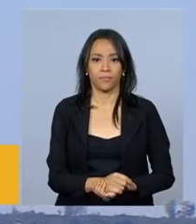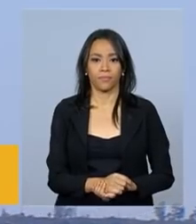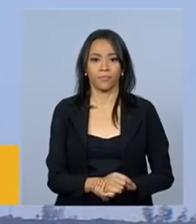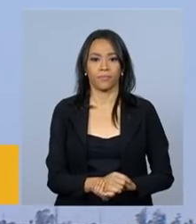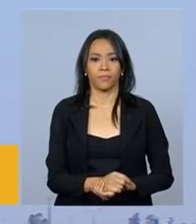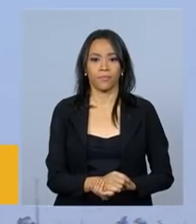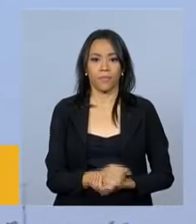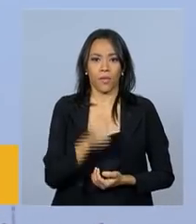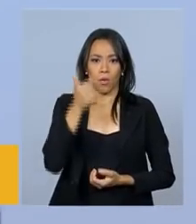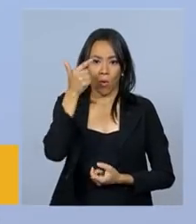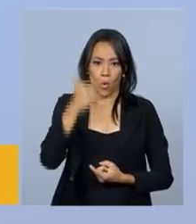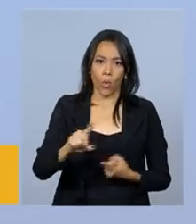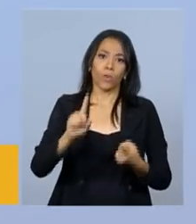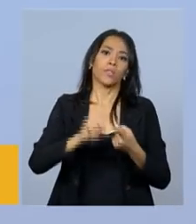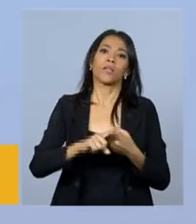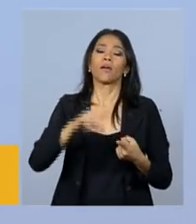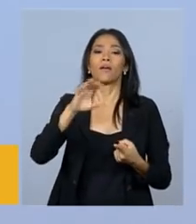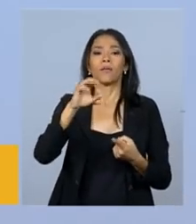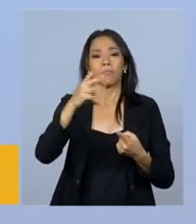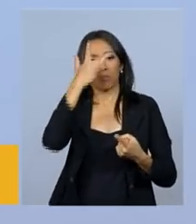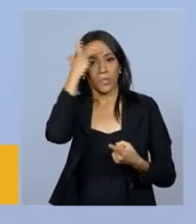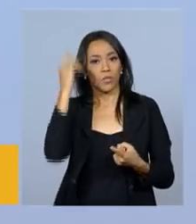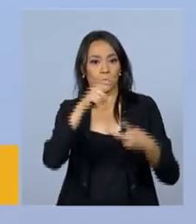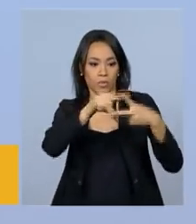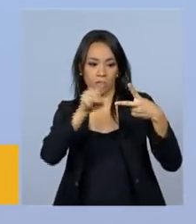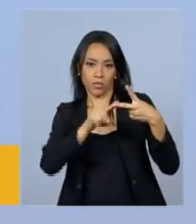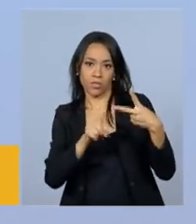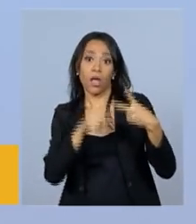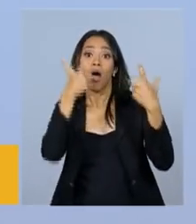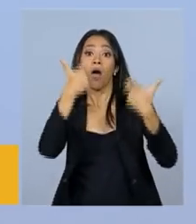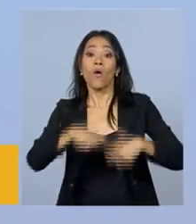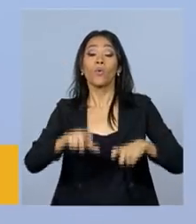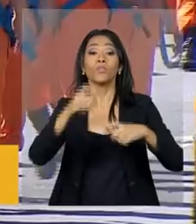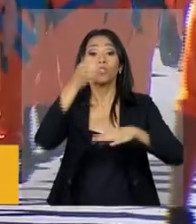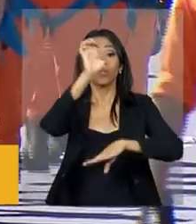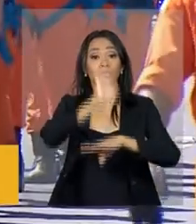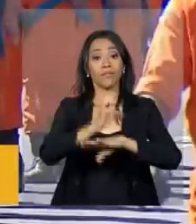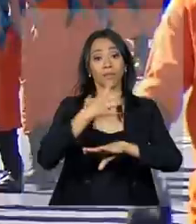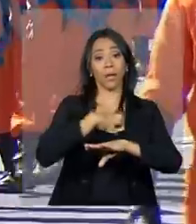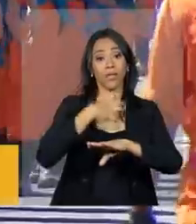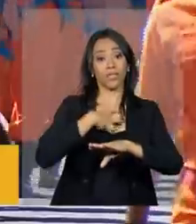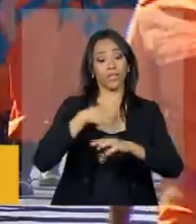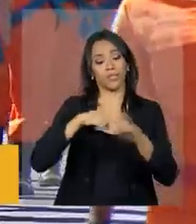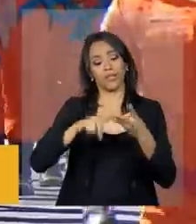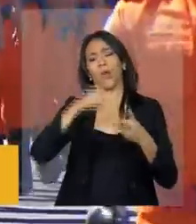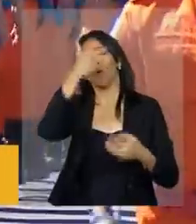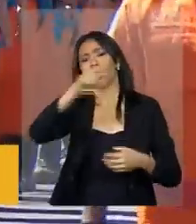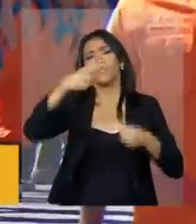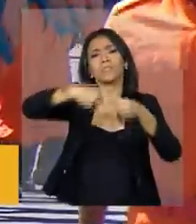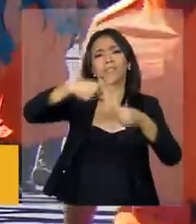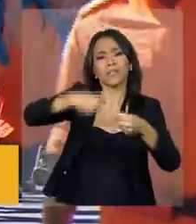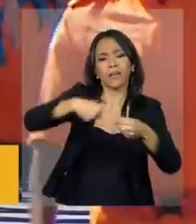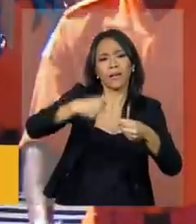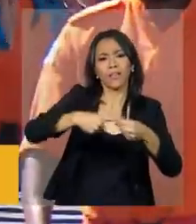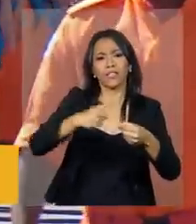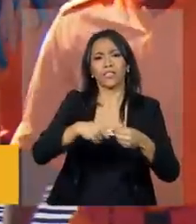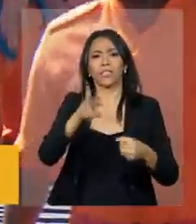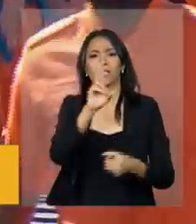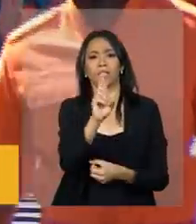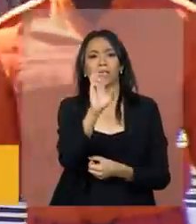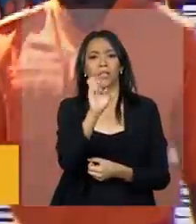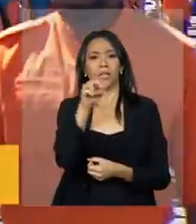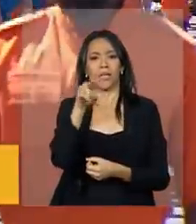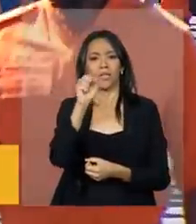Elaine, Mariana e Glauber acompanham a nossa cobertura de Feira de Santana, na Bahia. E da cidade de Venceslau Braz, o Renan de Oliveira lembra